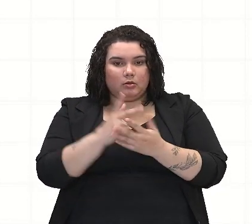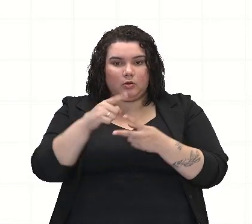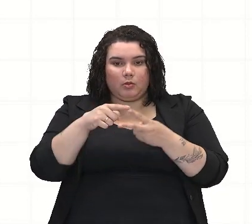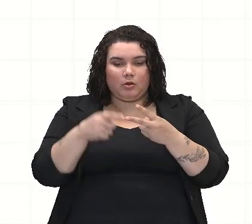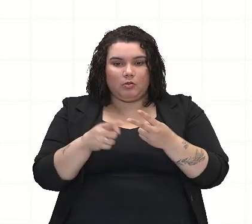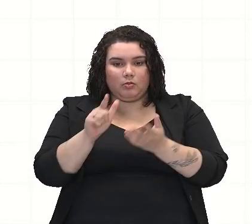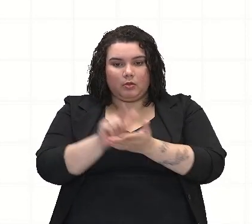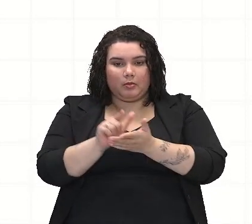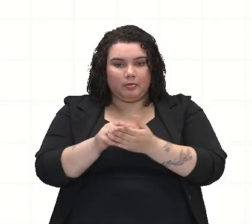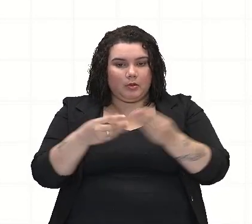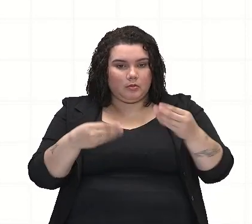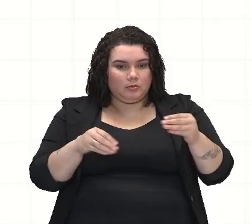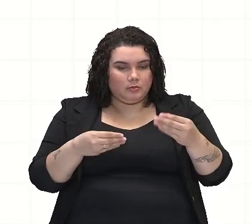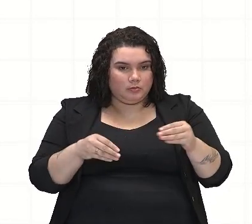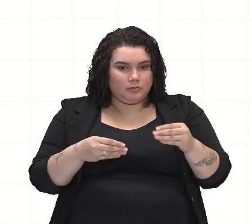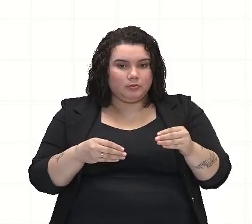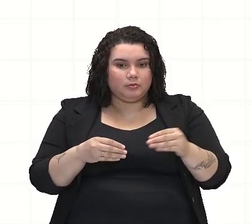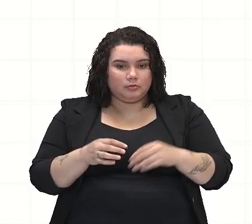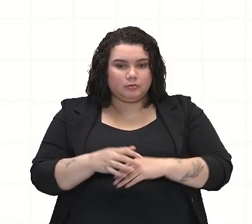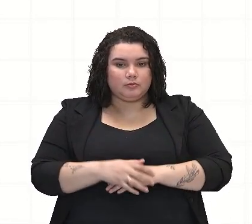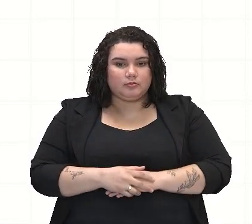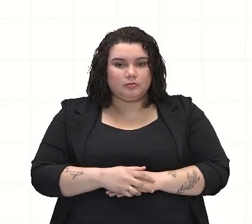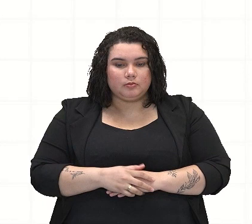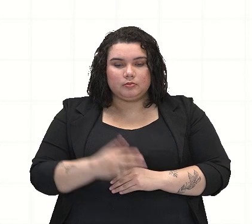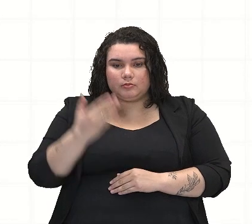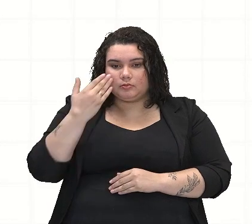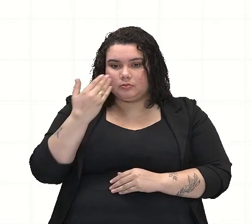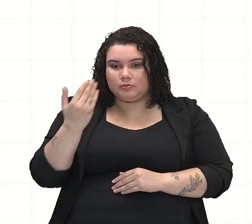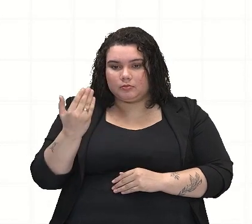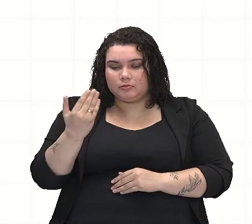papel. Tá? Tá aqui o desenho do ângulo.